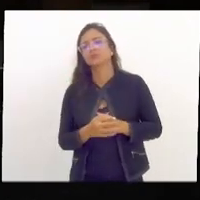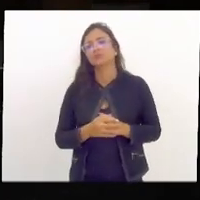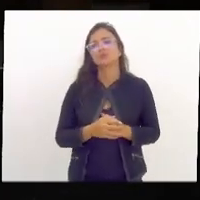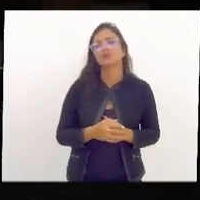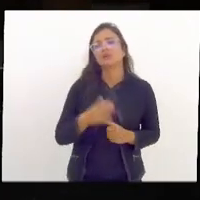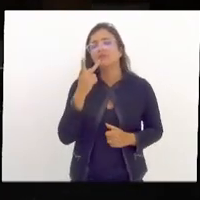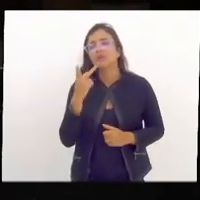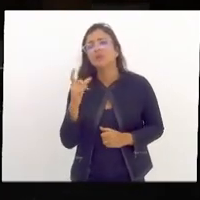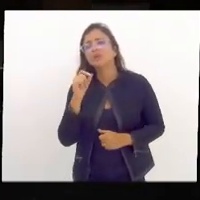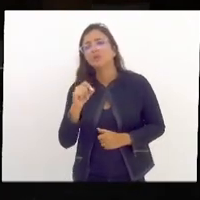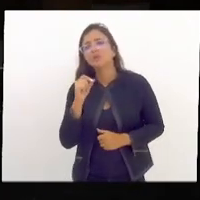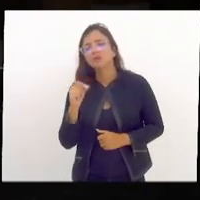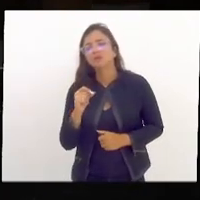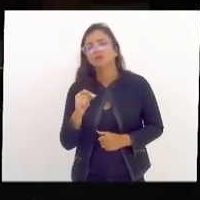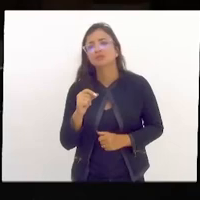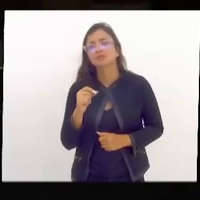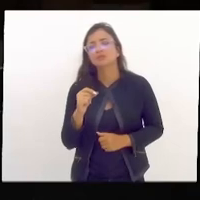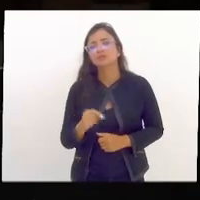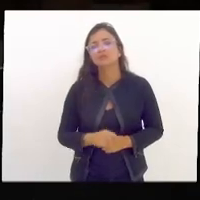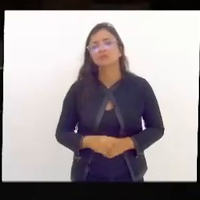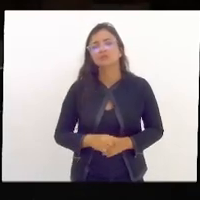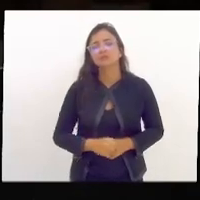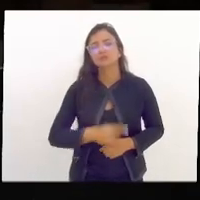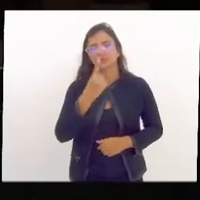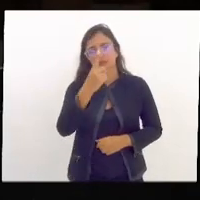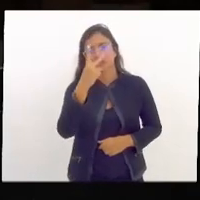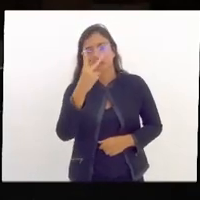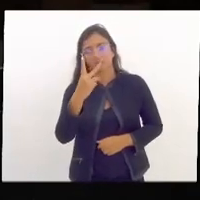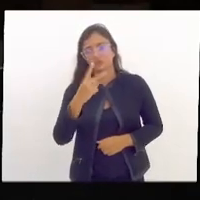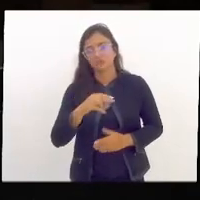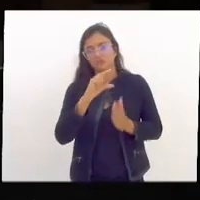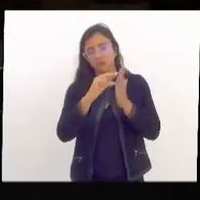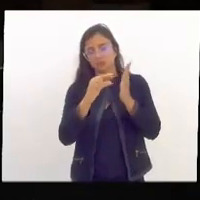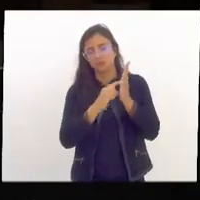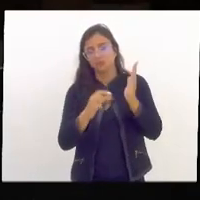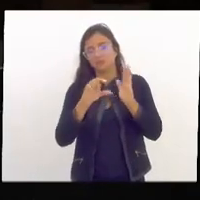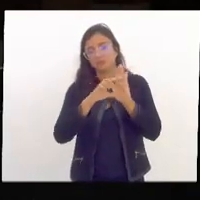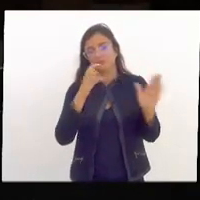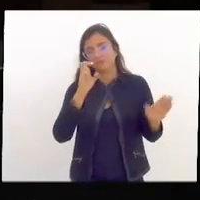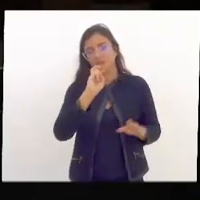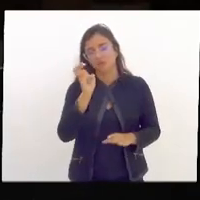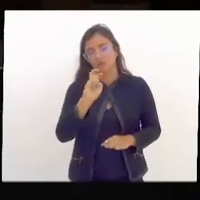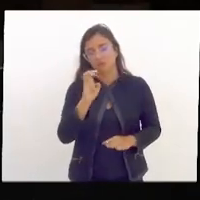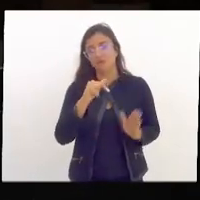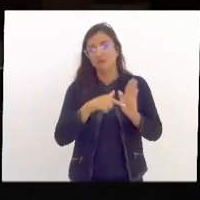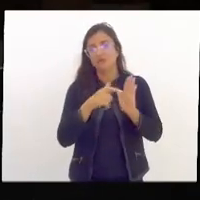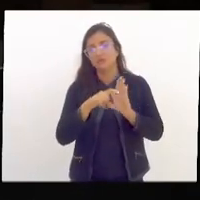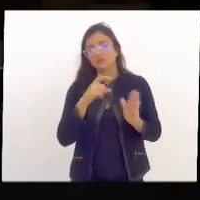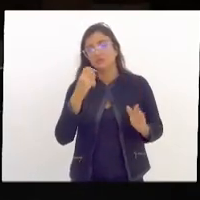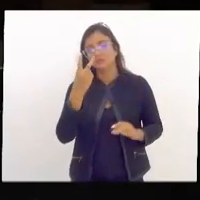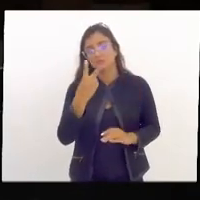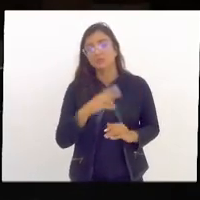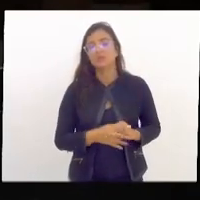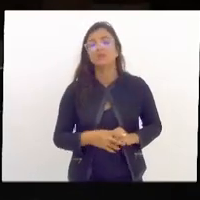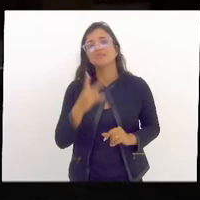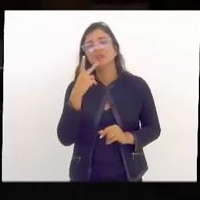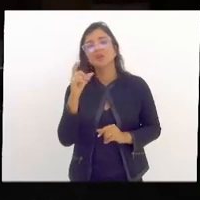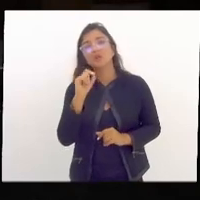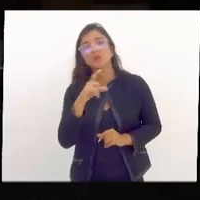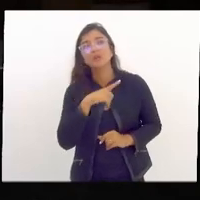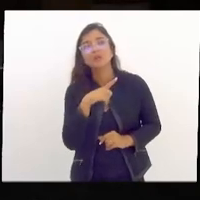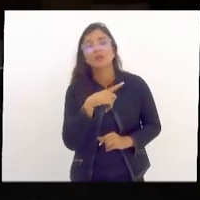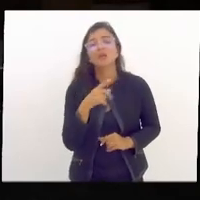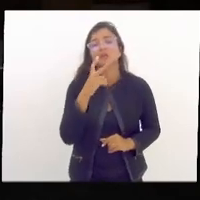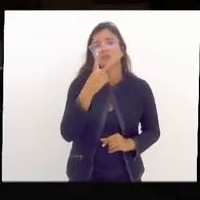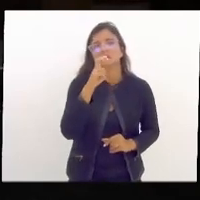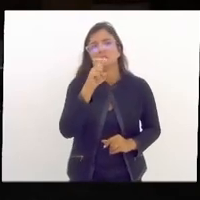que o 12º termo aditivo, no parágrafo 5º da cláusula 2ª, possui um dispositivo do recurso de R$ 251 milhões,